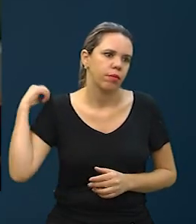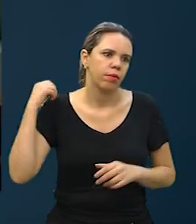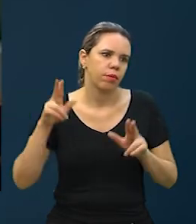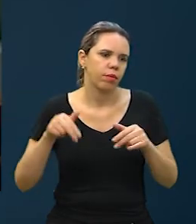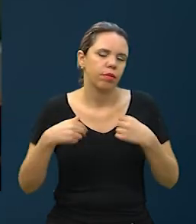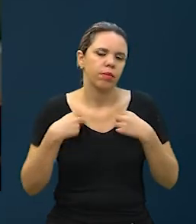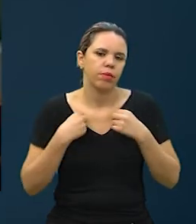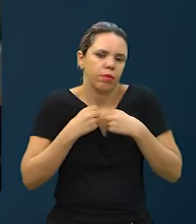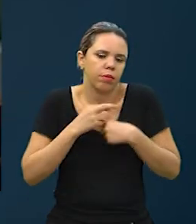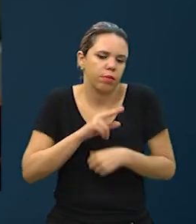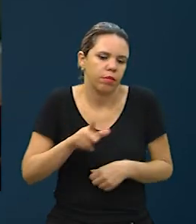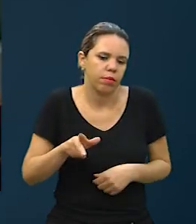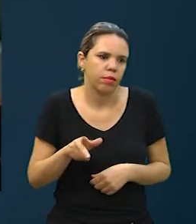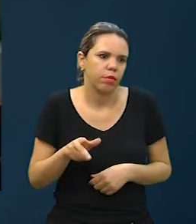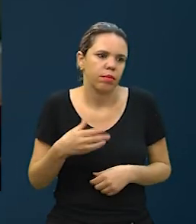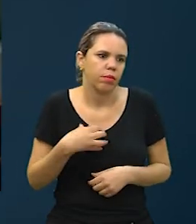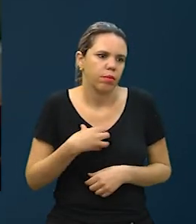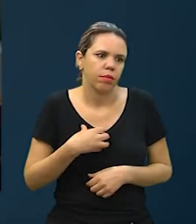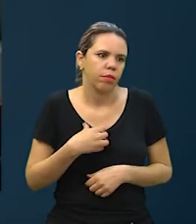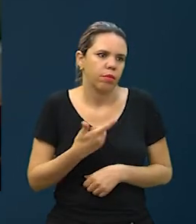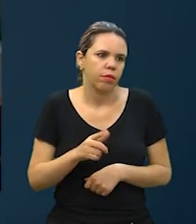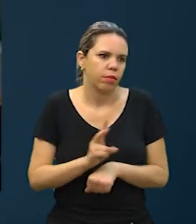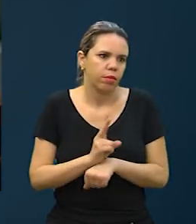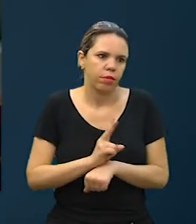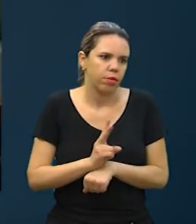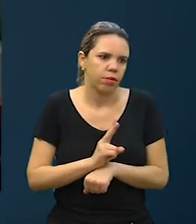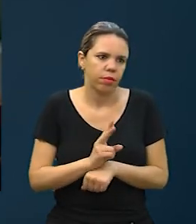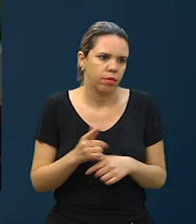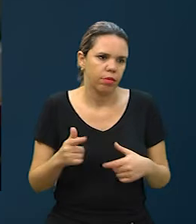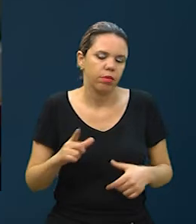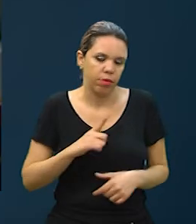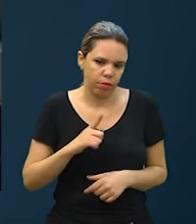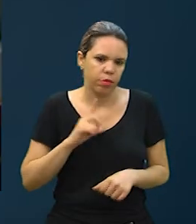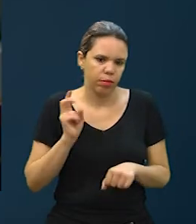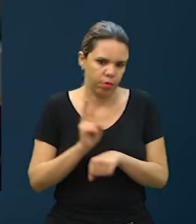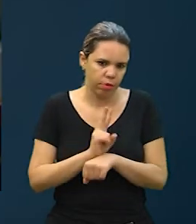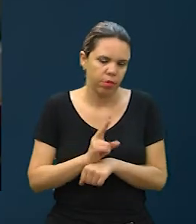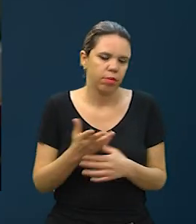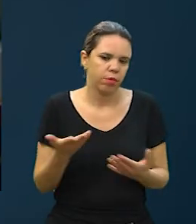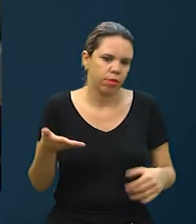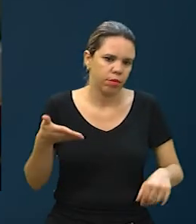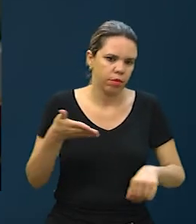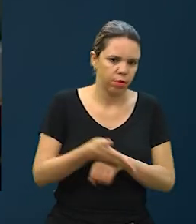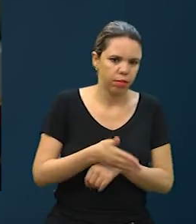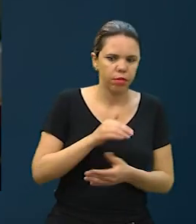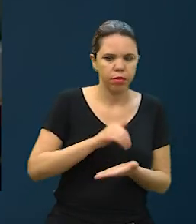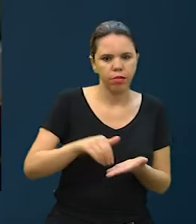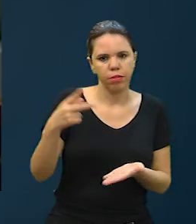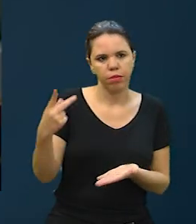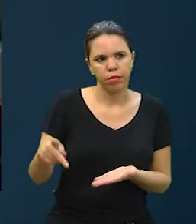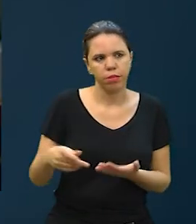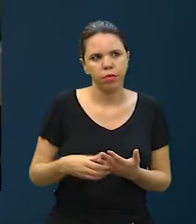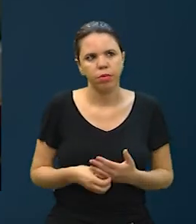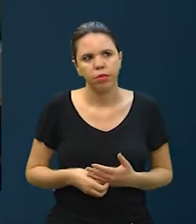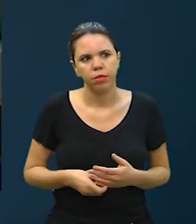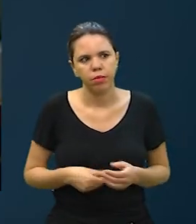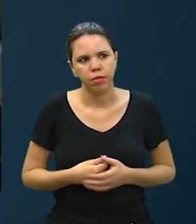eu nunca fui, eu nunca me senti seguro tendo segurança. Então, quando eu entrei naquele